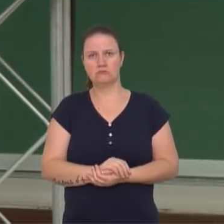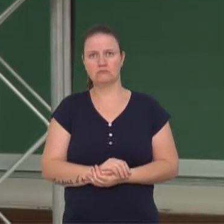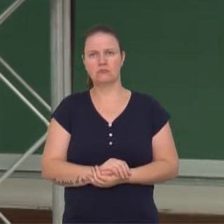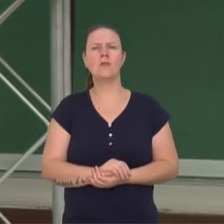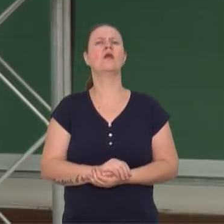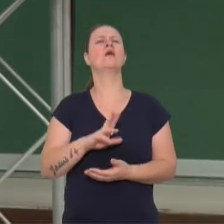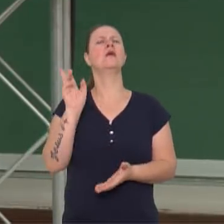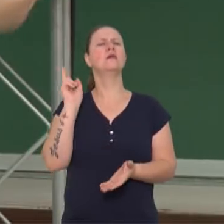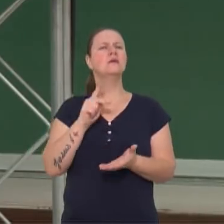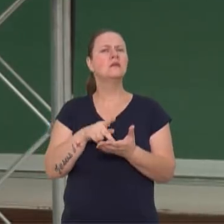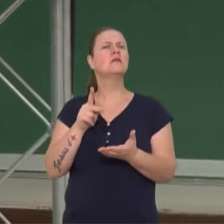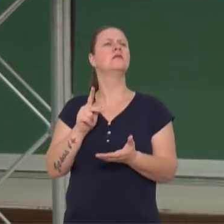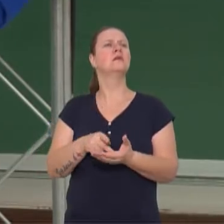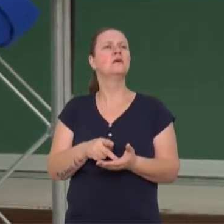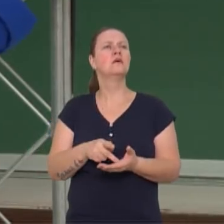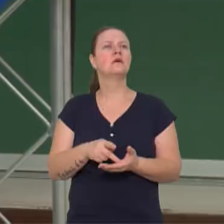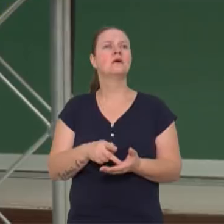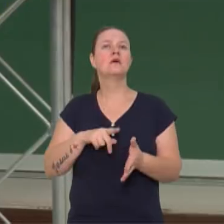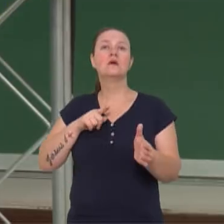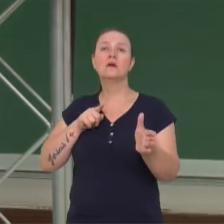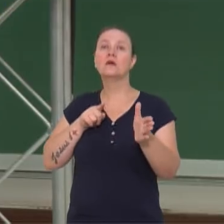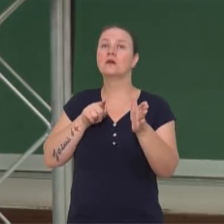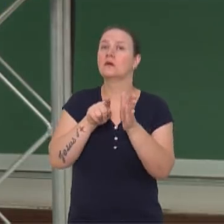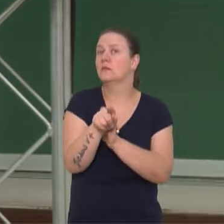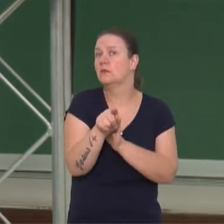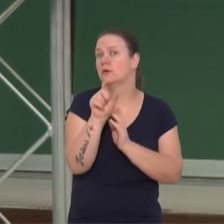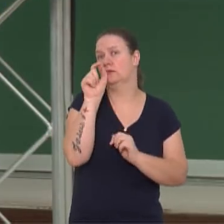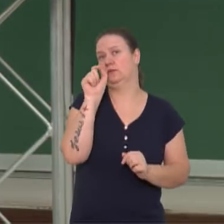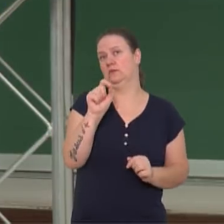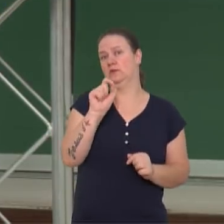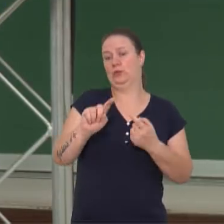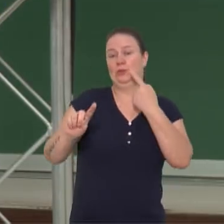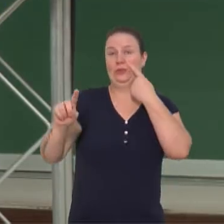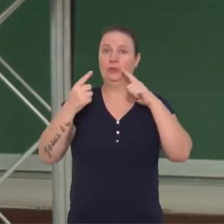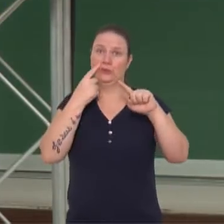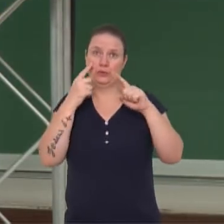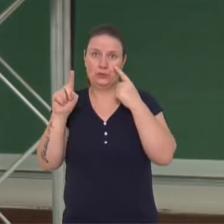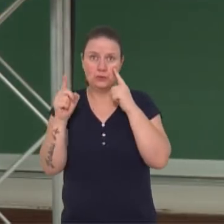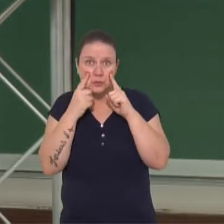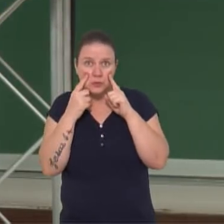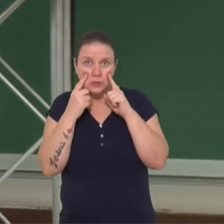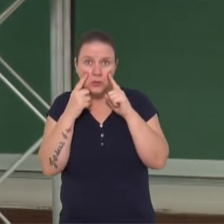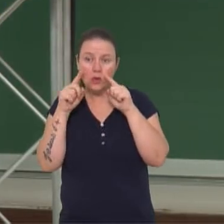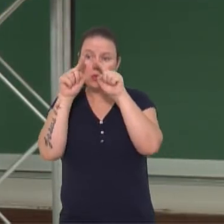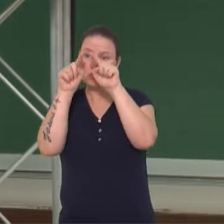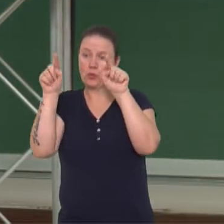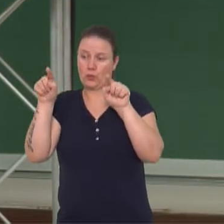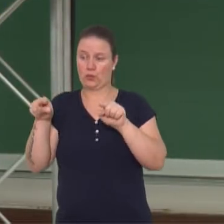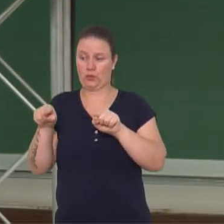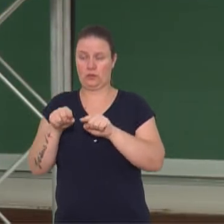é verdade, professora. A pergunta é para eu descobrir a medida do lado do quadrado.